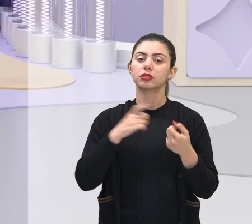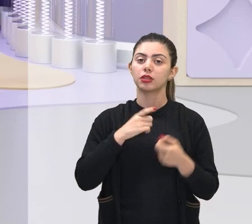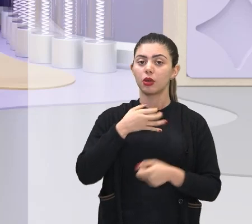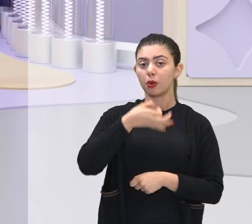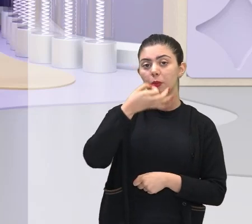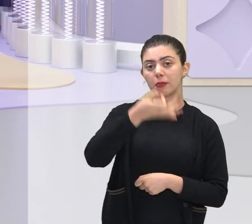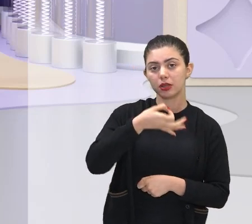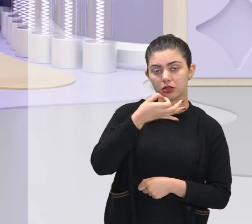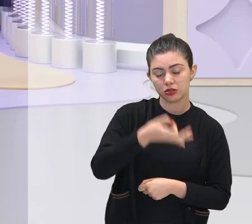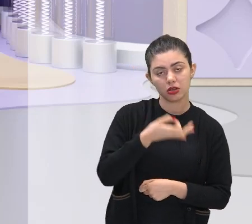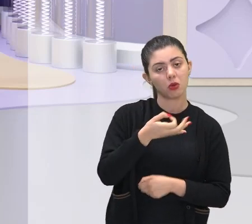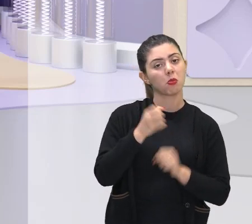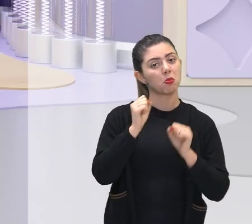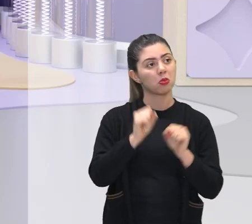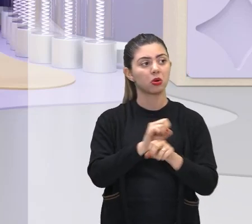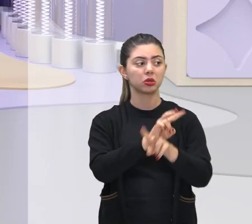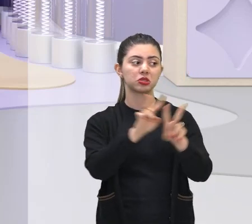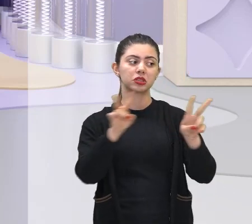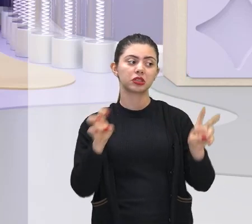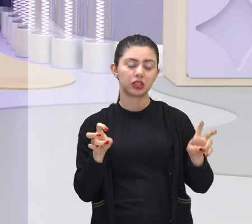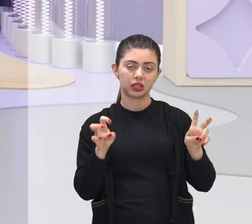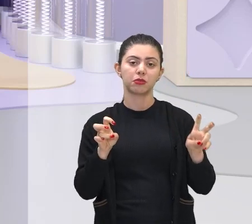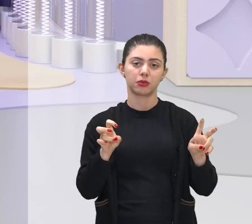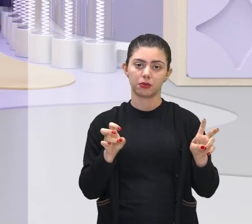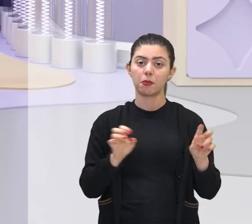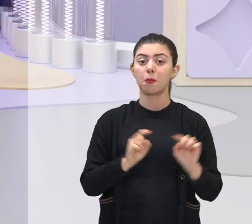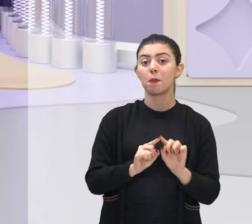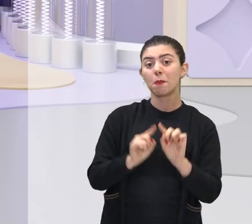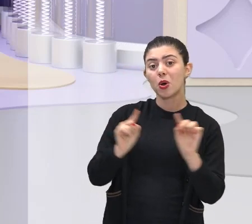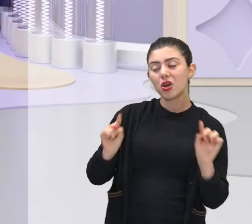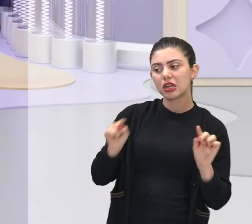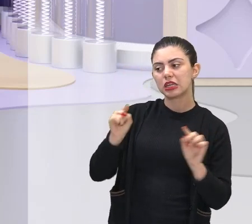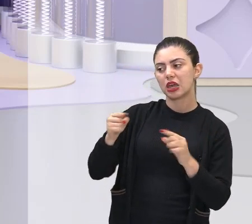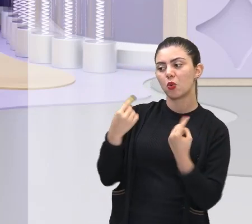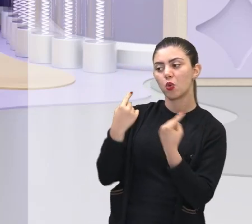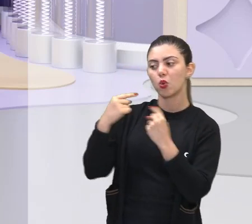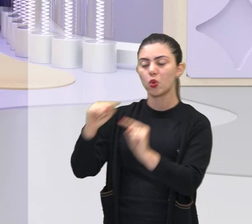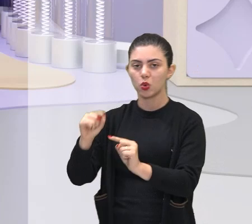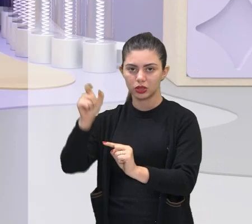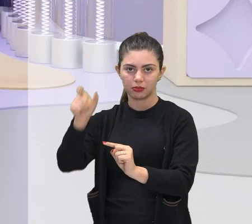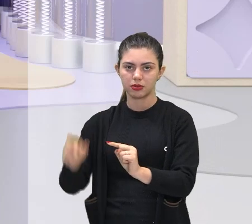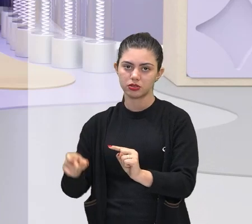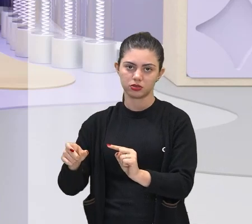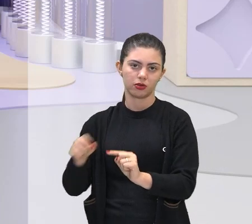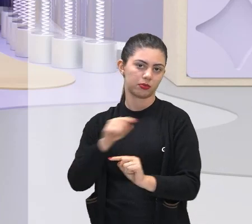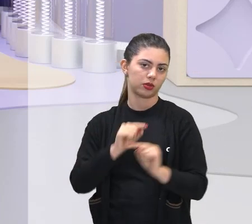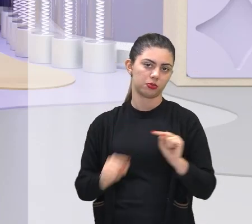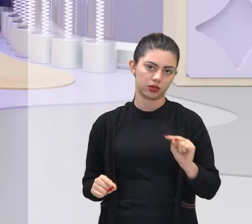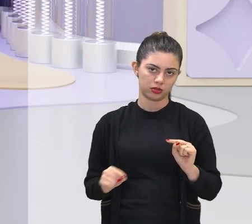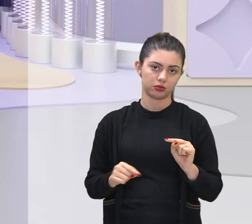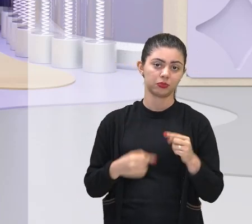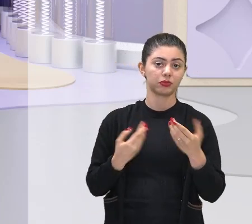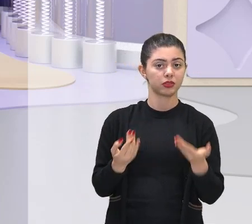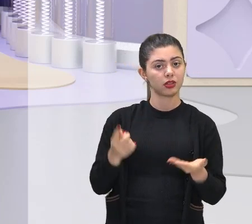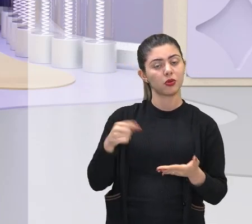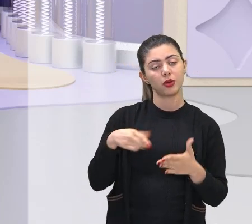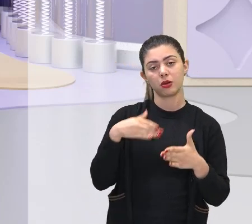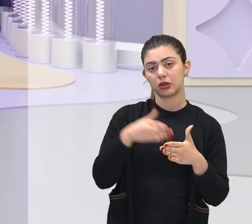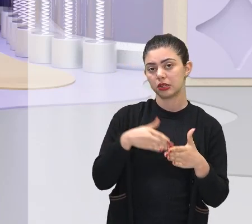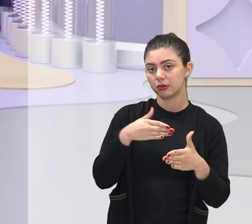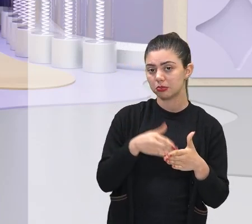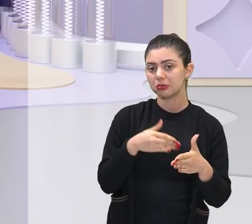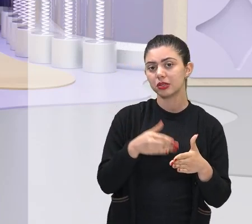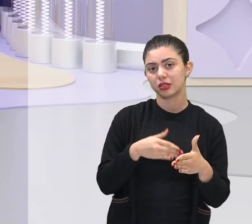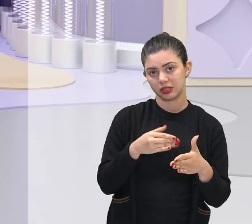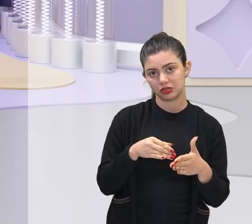dizer o que acha de determinado assunto, mas sem ferir a outra pessoa. É um limite, a gente diz, é uma